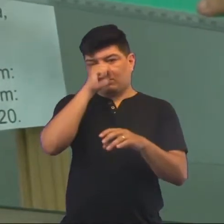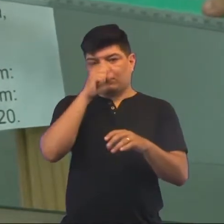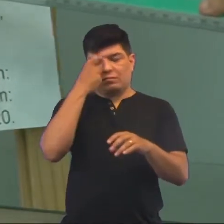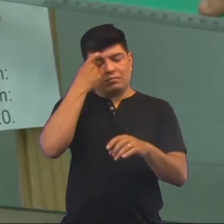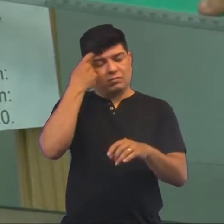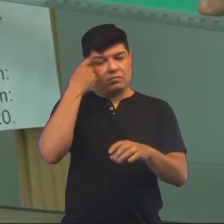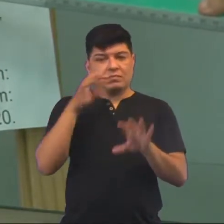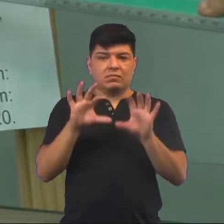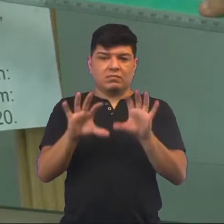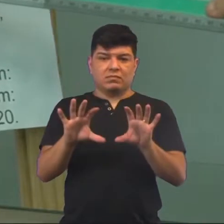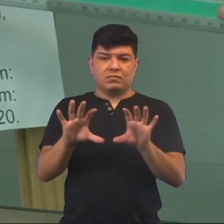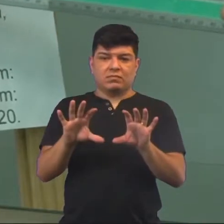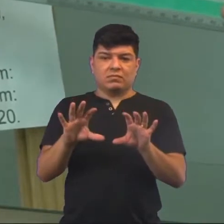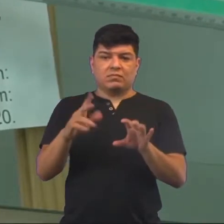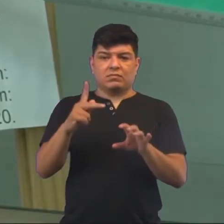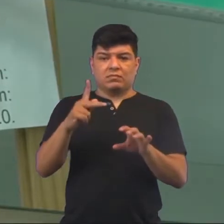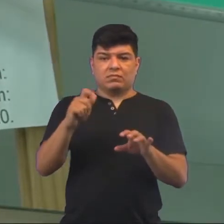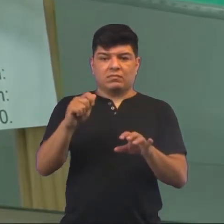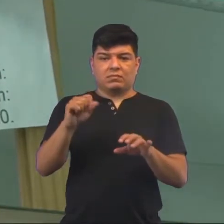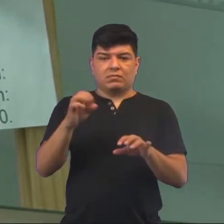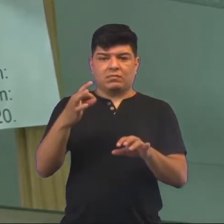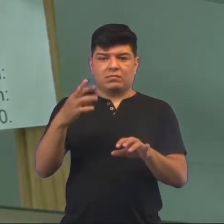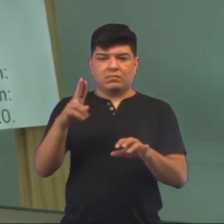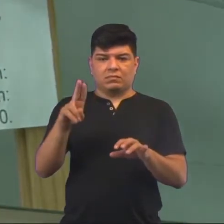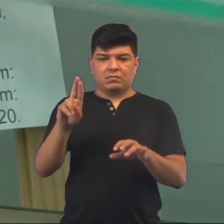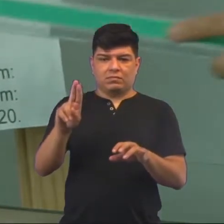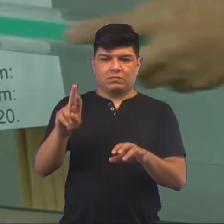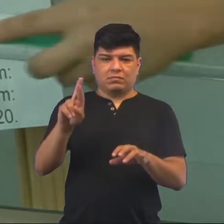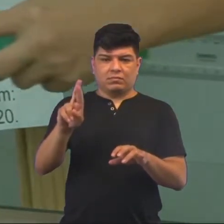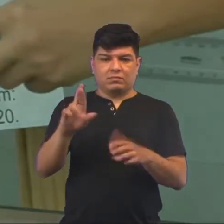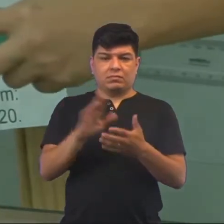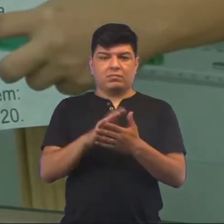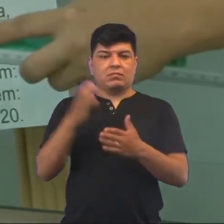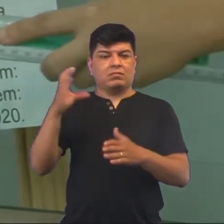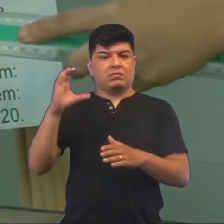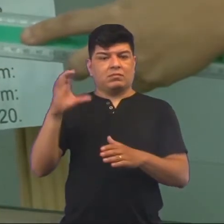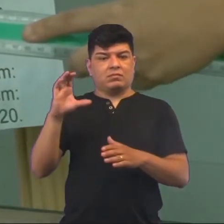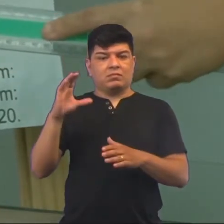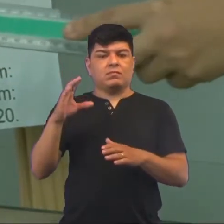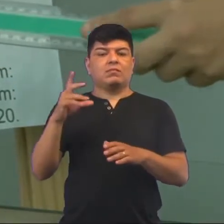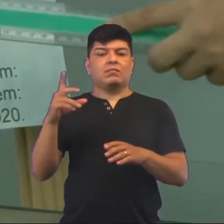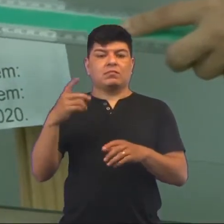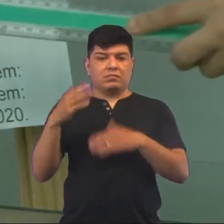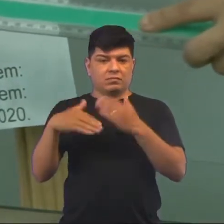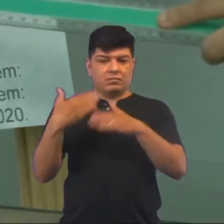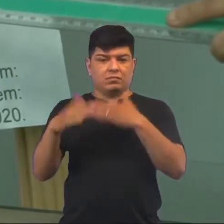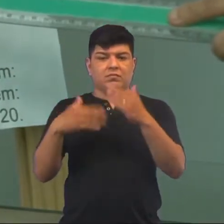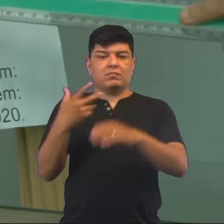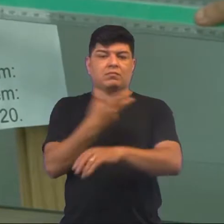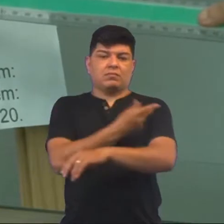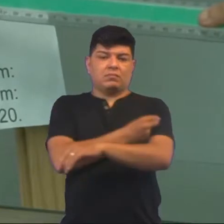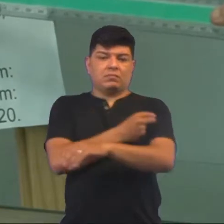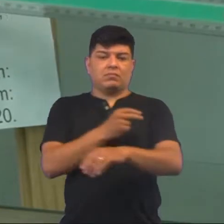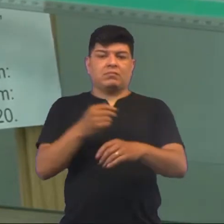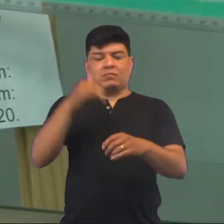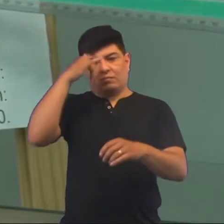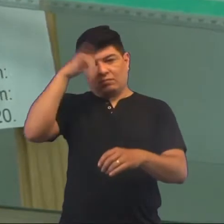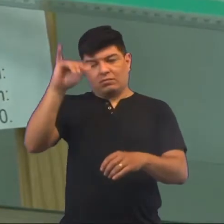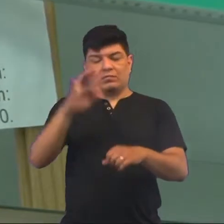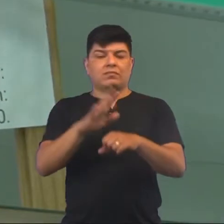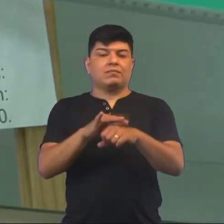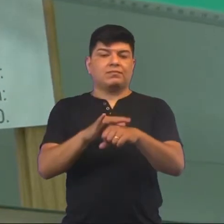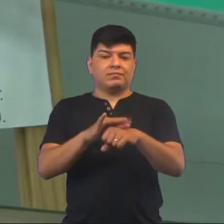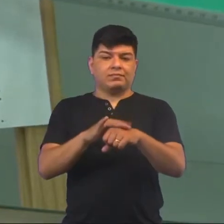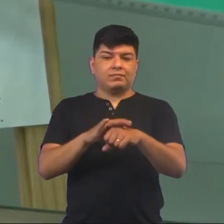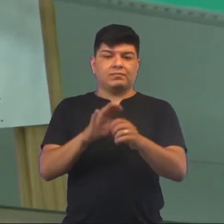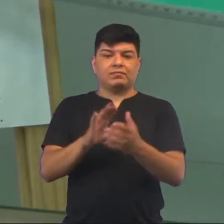em plena força. Desde a época de Pasteur, os cientistas vêm produzindo vacinas contra